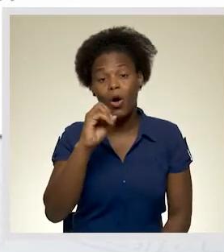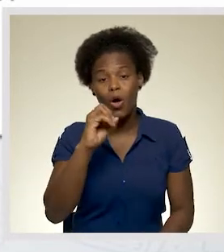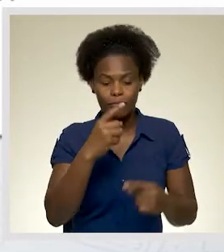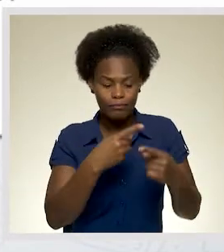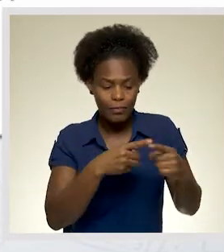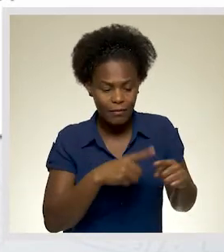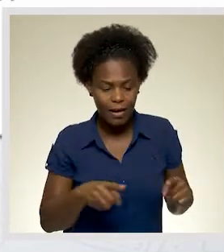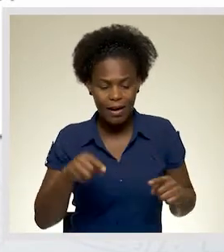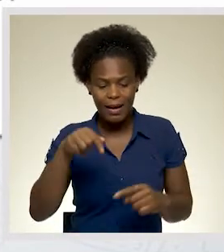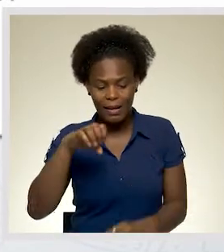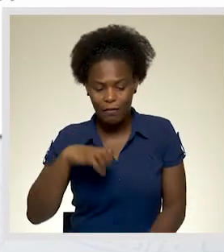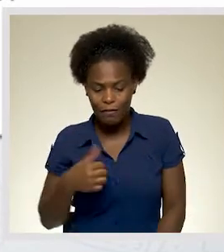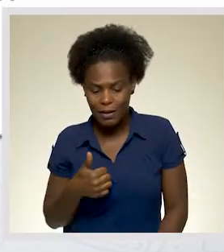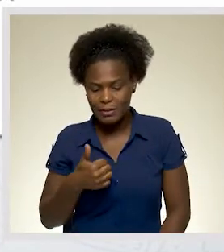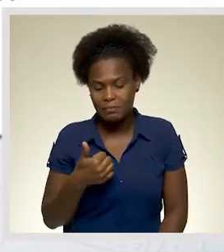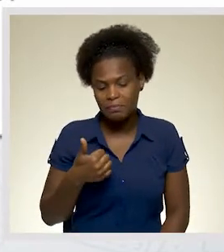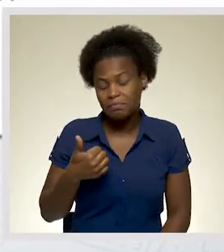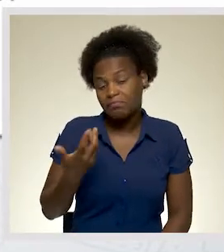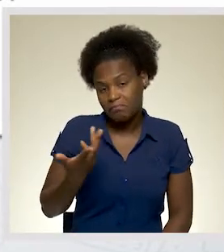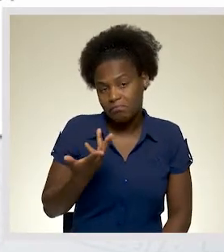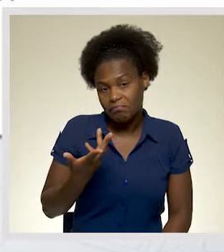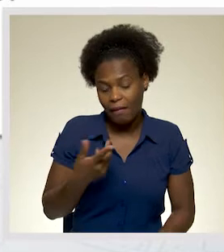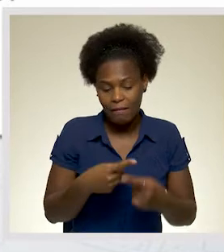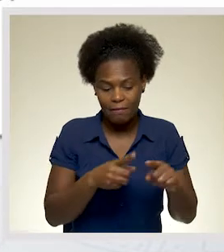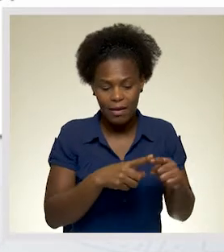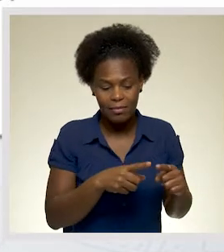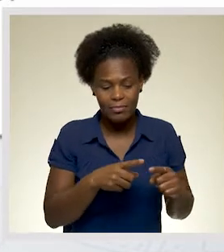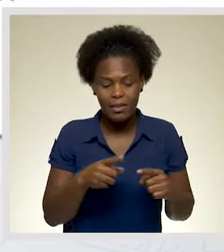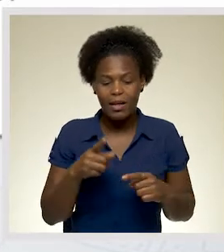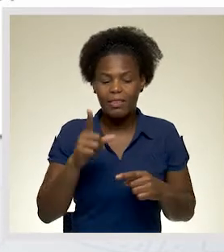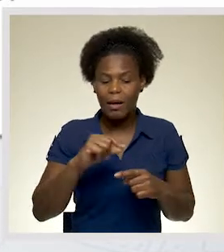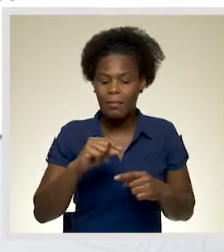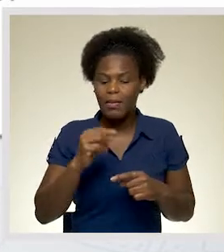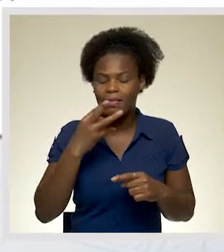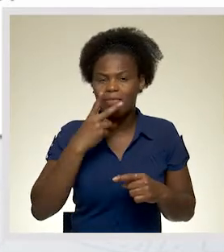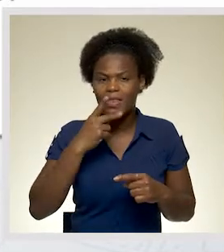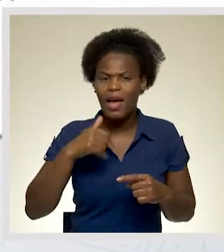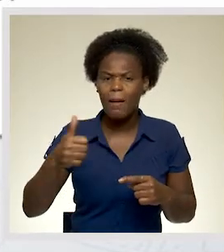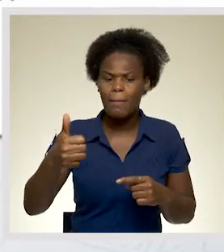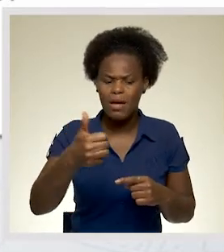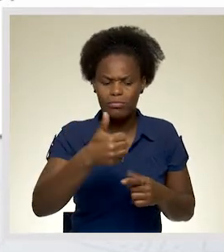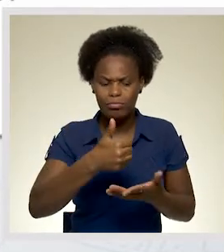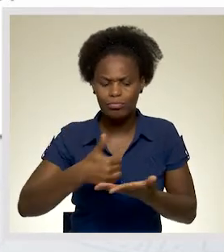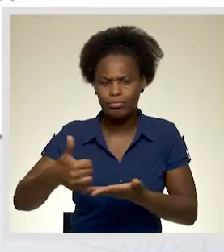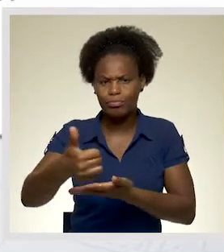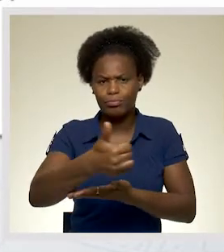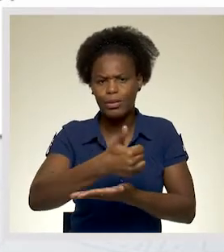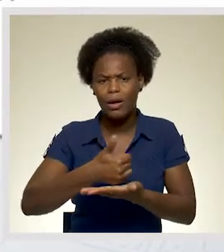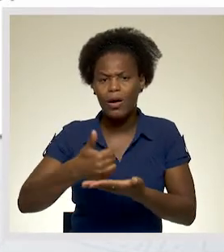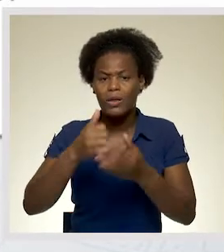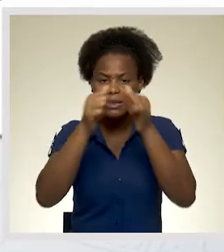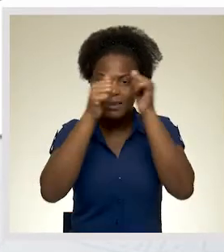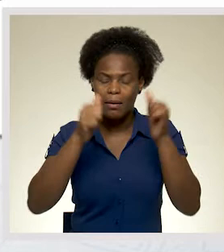conceito básico da biosfera, a Terra como um sistema fechado e a sua